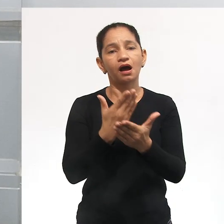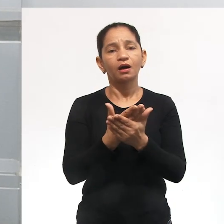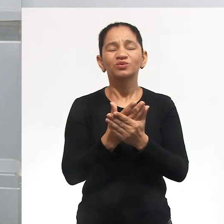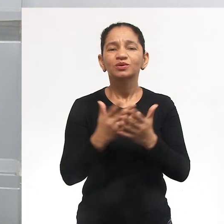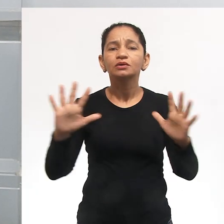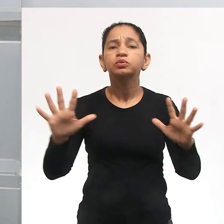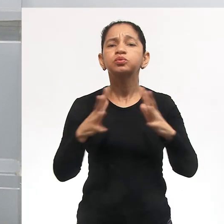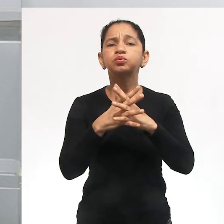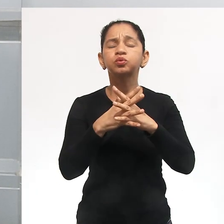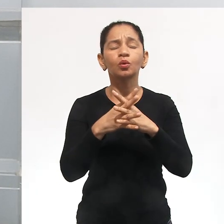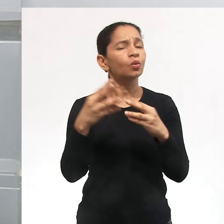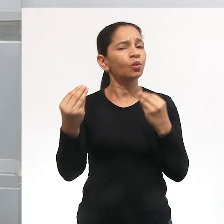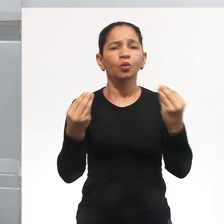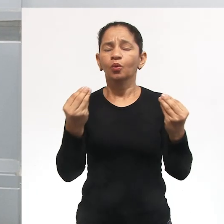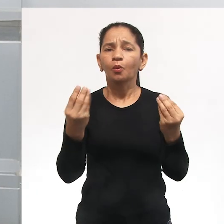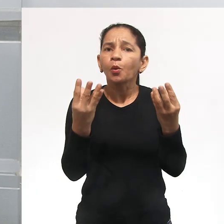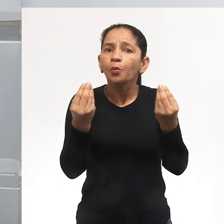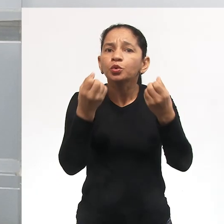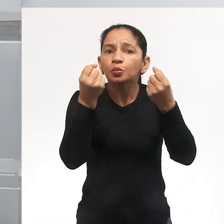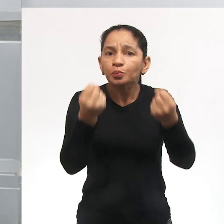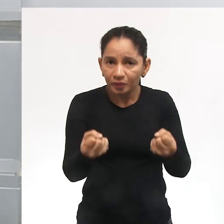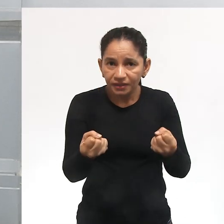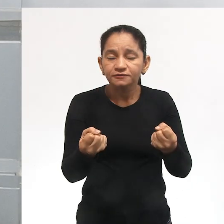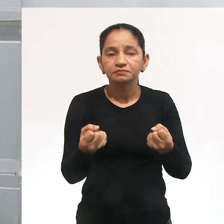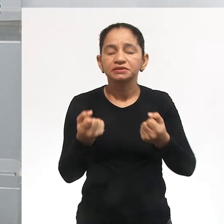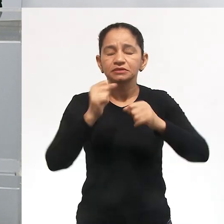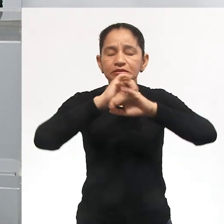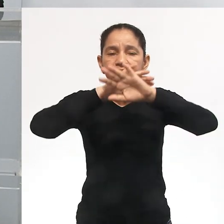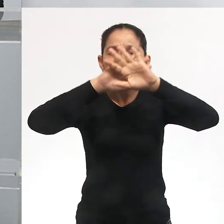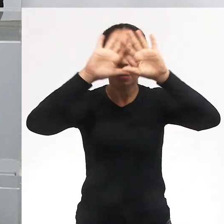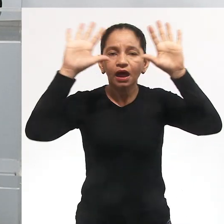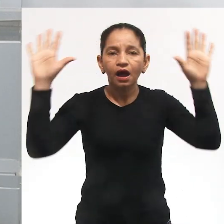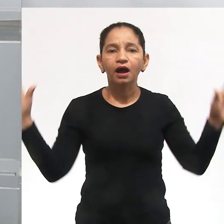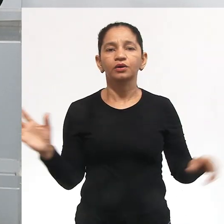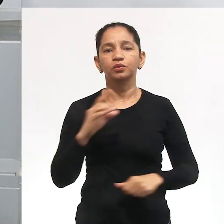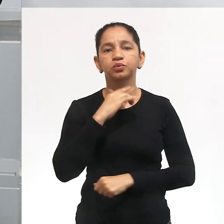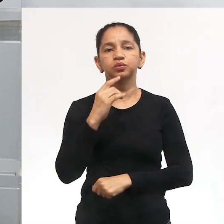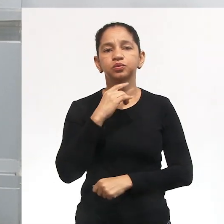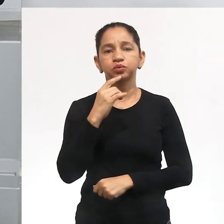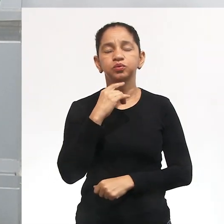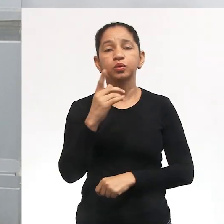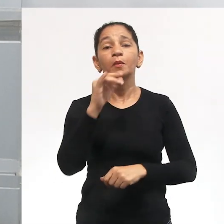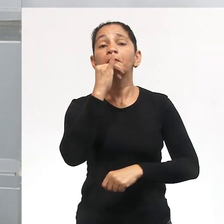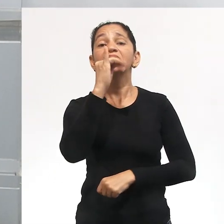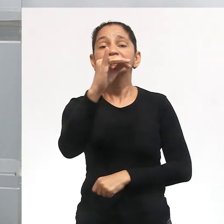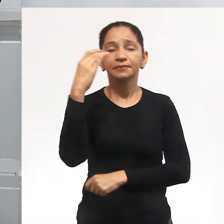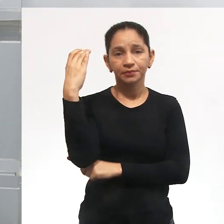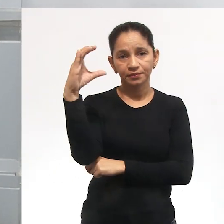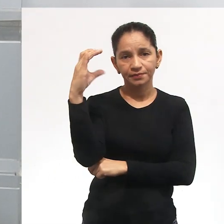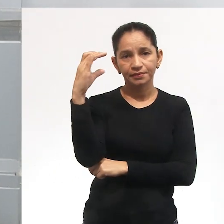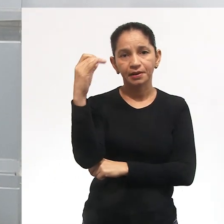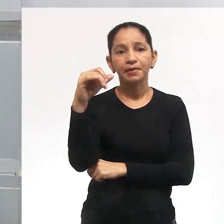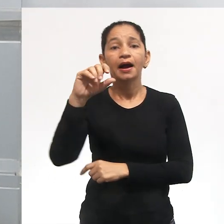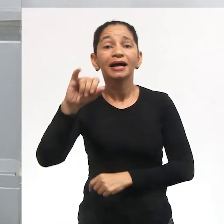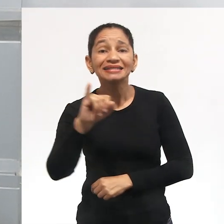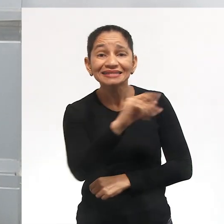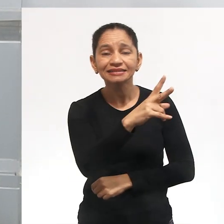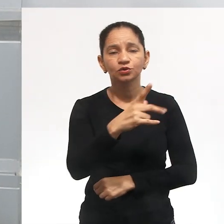né, essa complexidade que a pesquisa, né, contemporânea, a